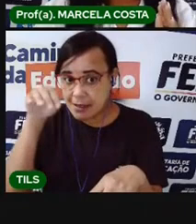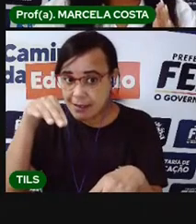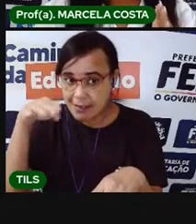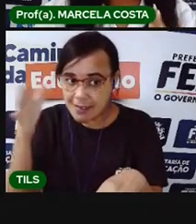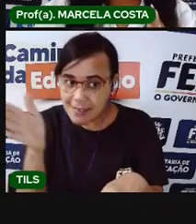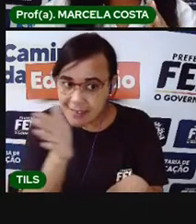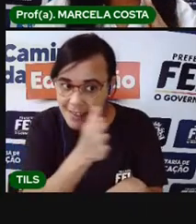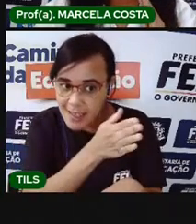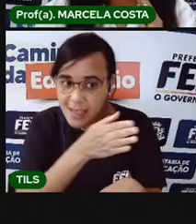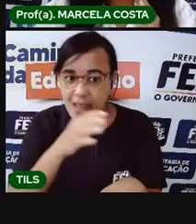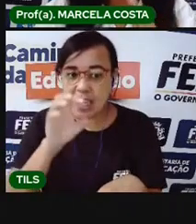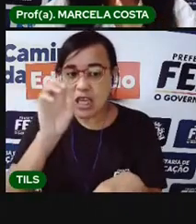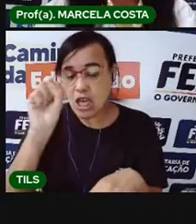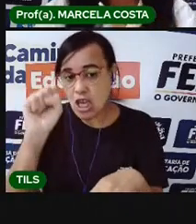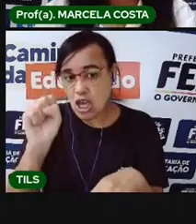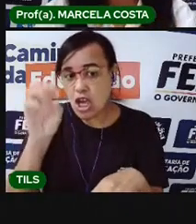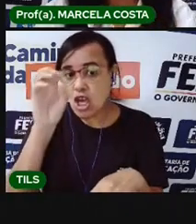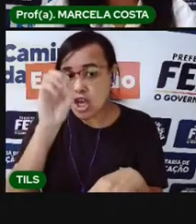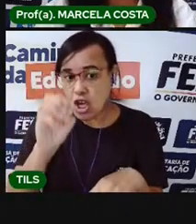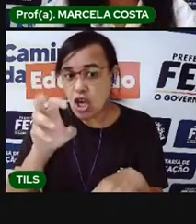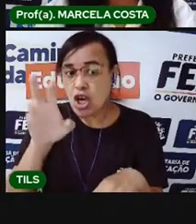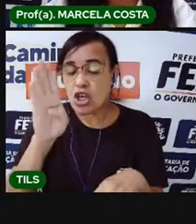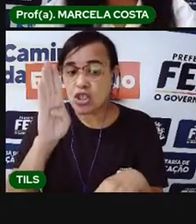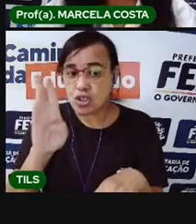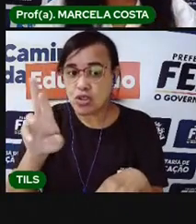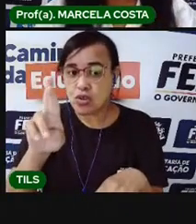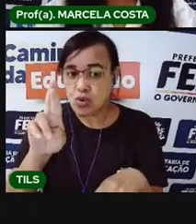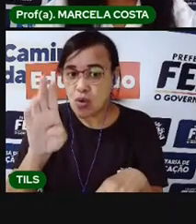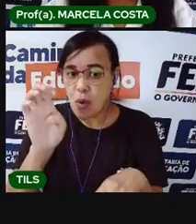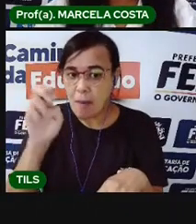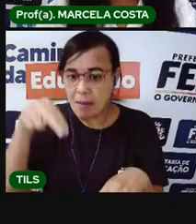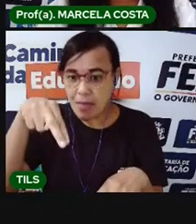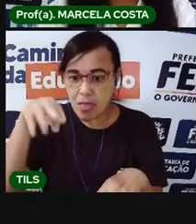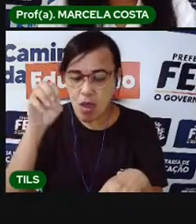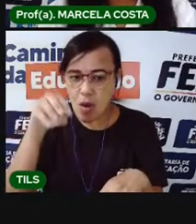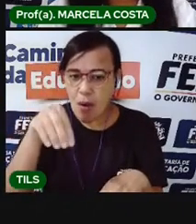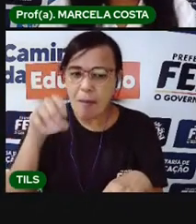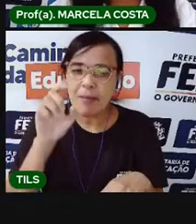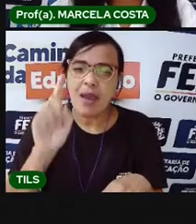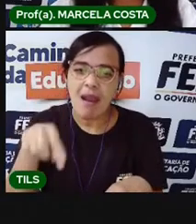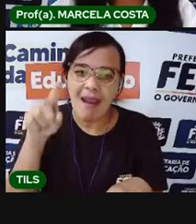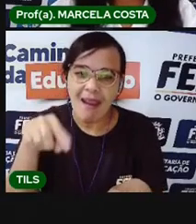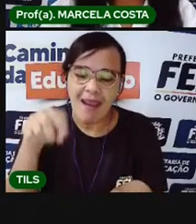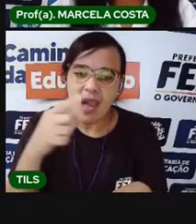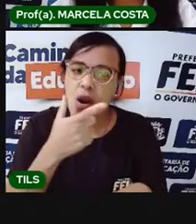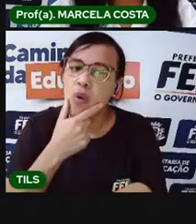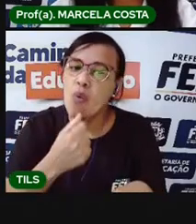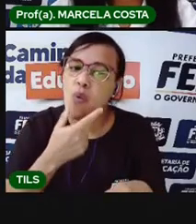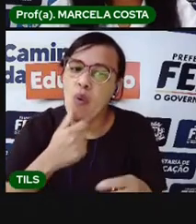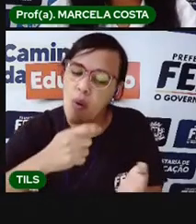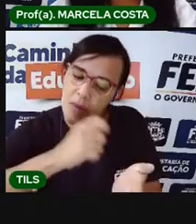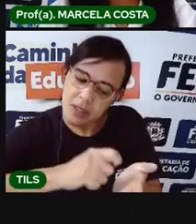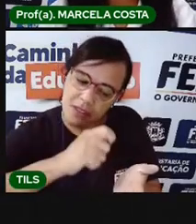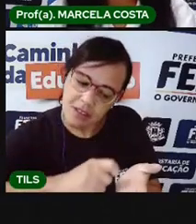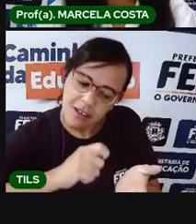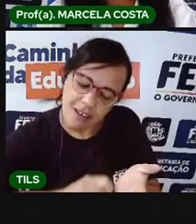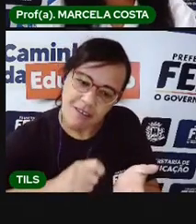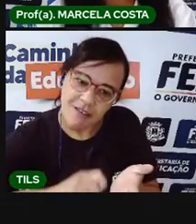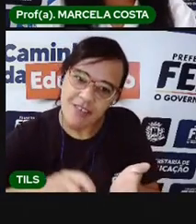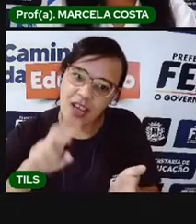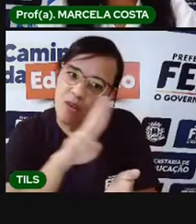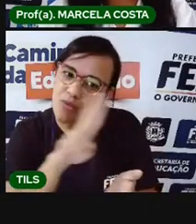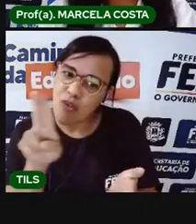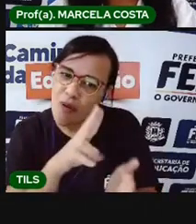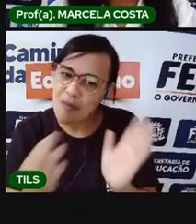foi Toquinho e Elifas Andreato. Agora vamos pegar aqui uma imagem dessas para a gente mostrar como é que faz